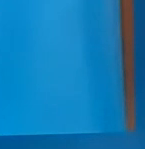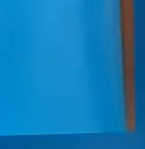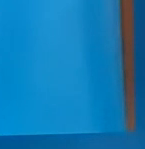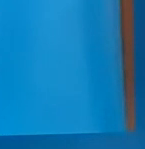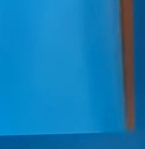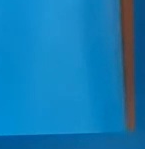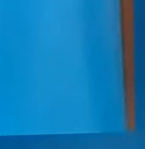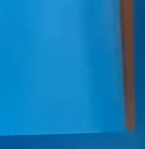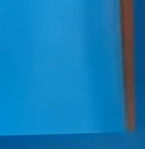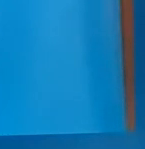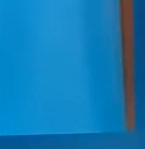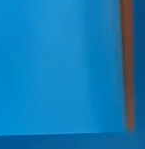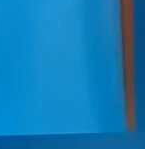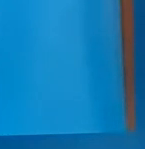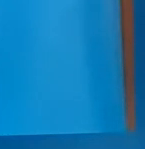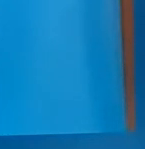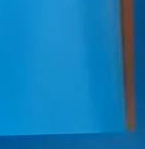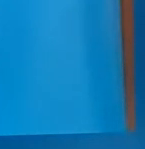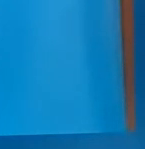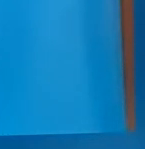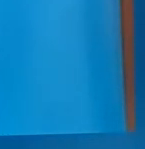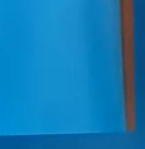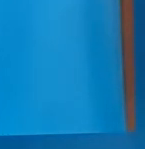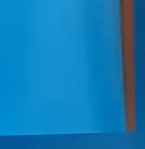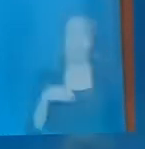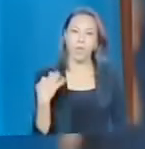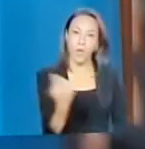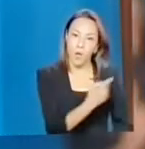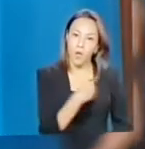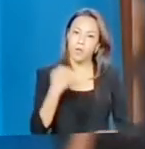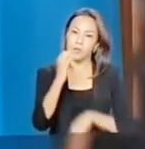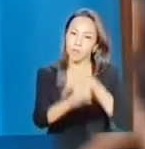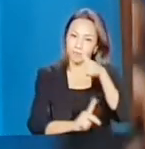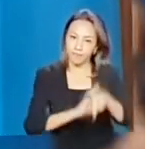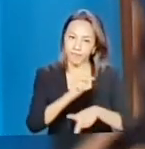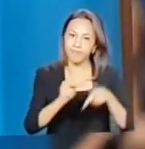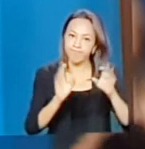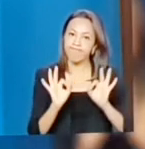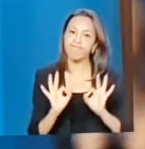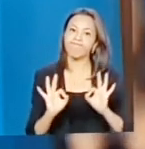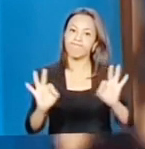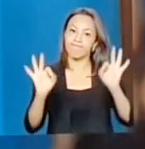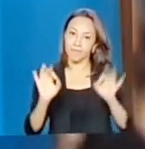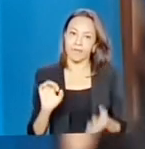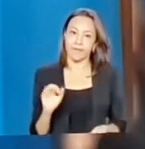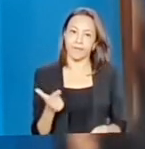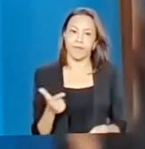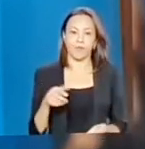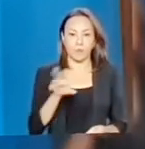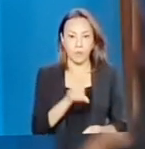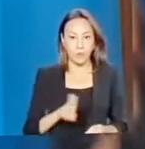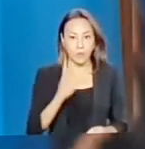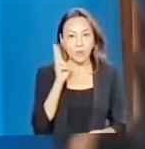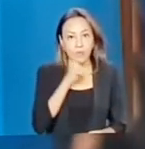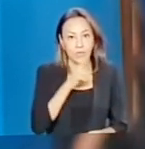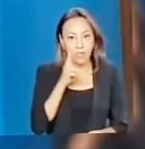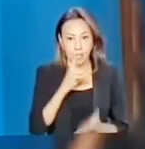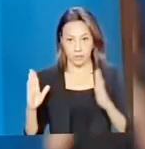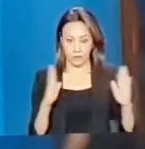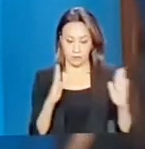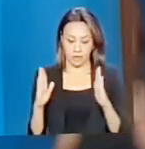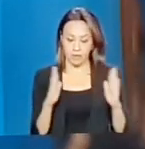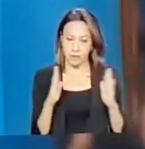tangível, nossa população contemplada, é claro, nos parâmetros de uso emergencial, temporário e